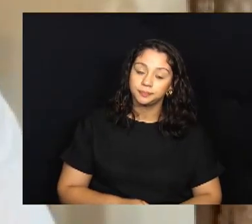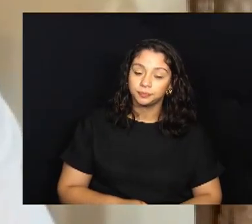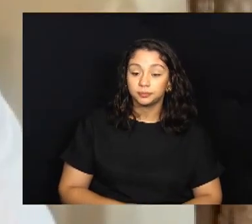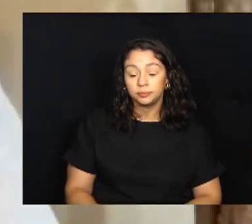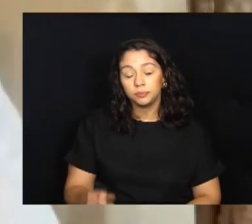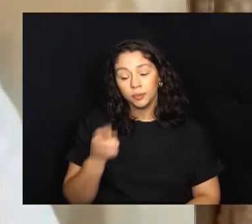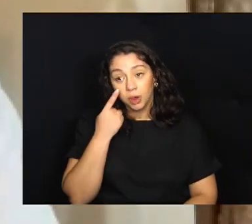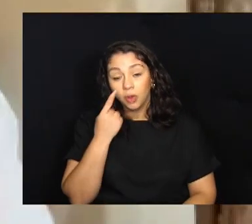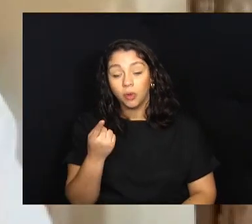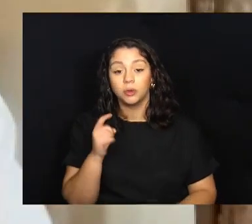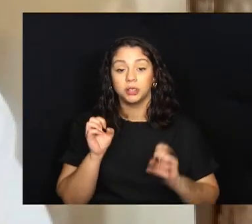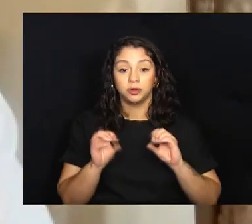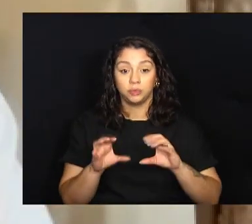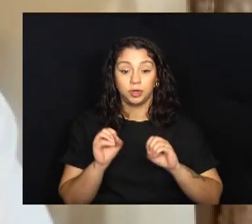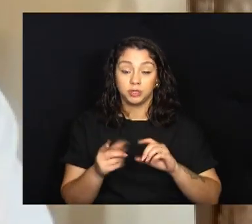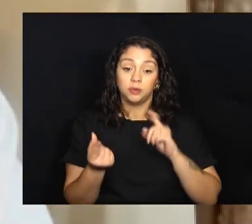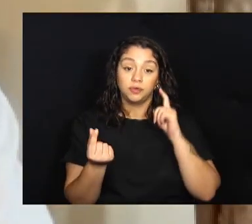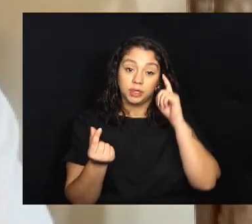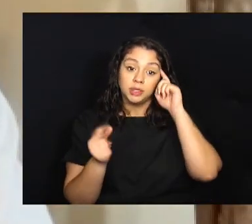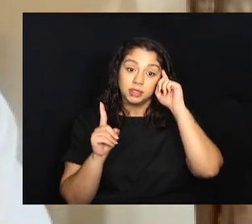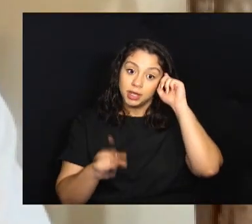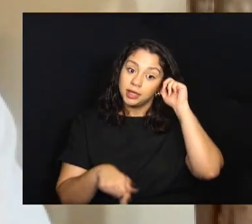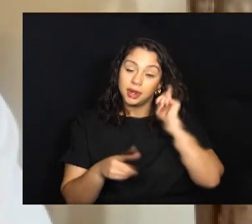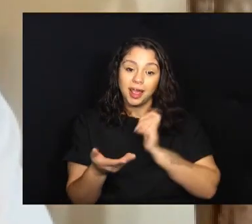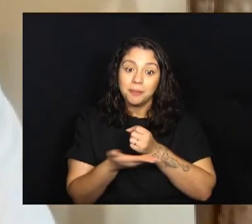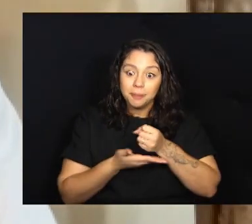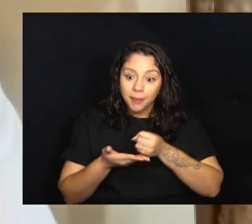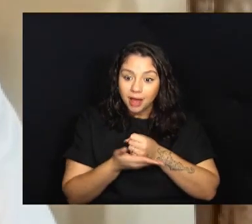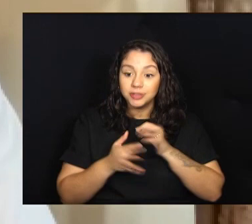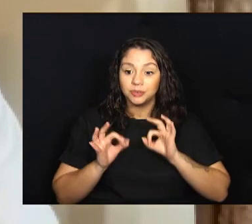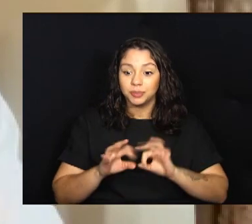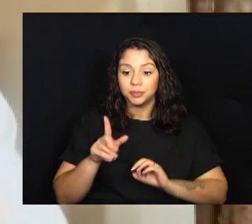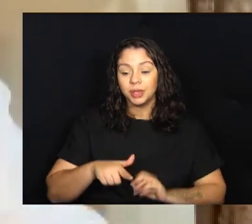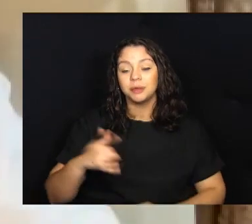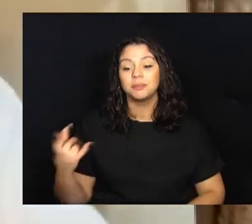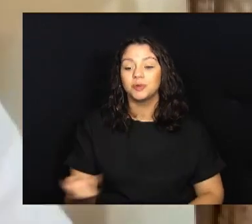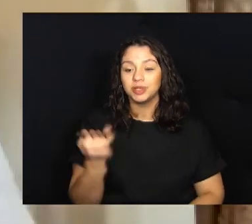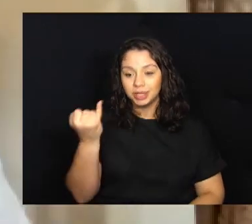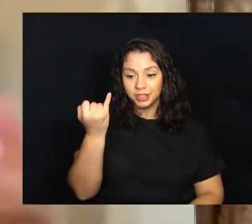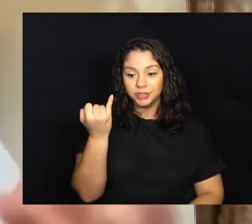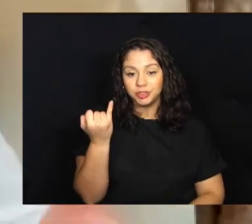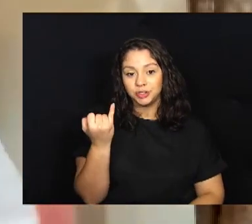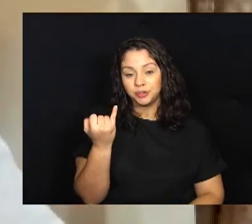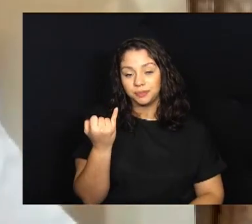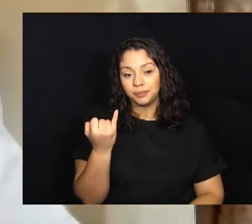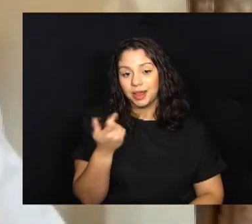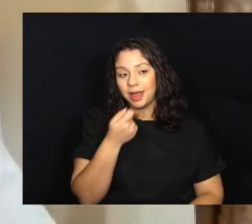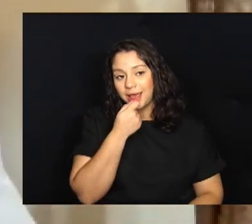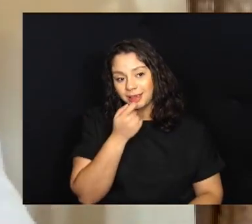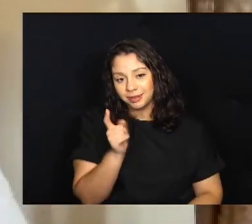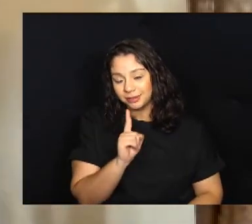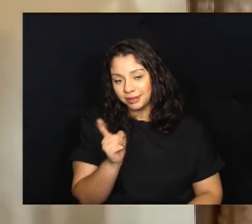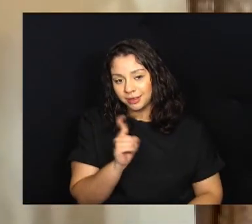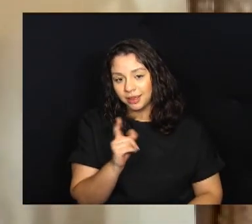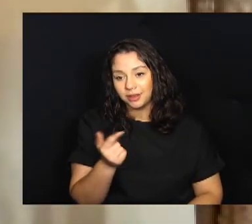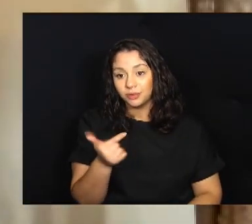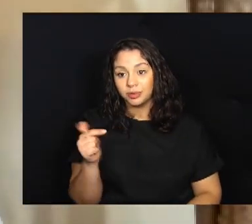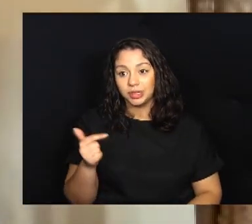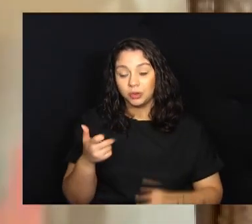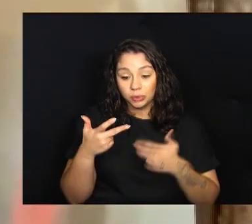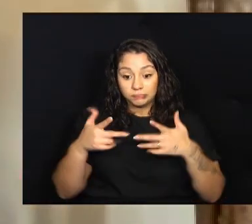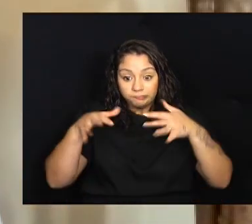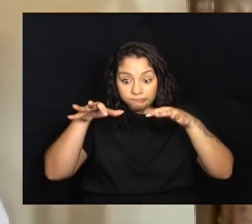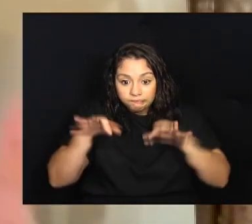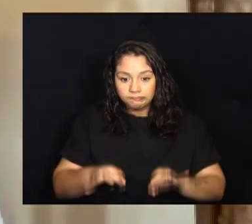Olha, a educação financeira é um ponto básico e super importante. Ainda não a temos, né, na sua alta eficiência